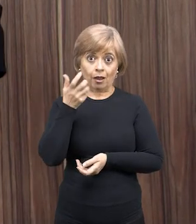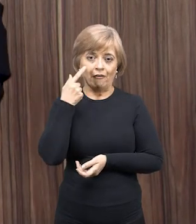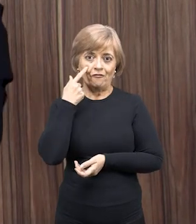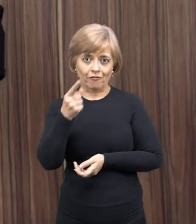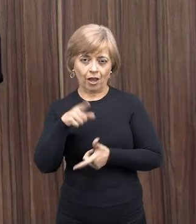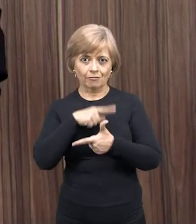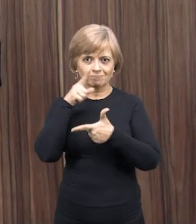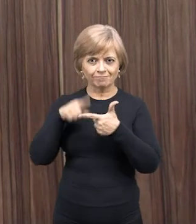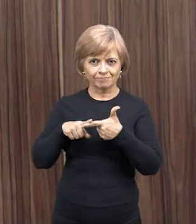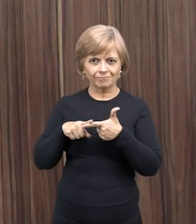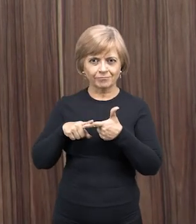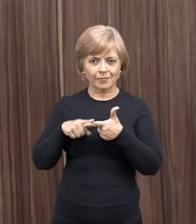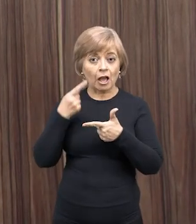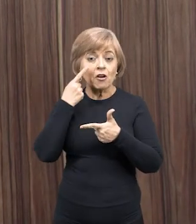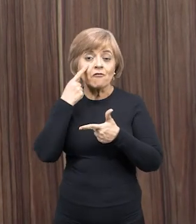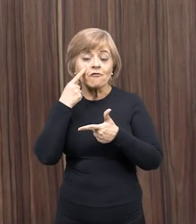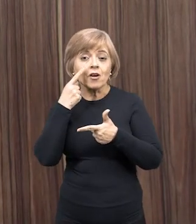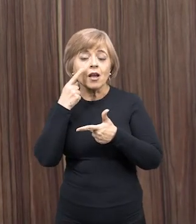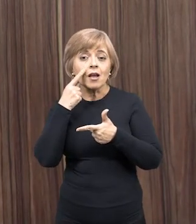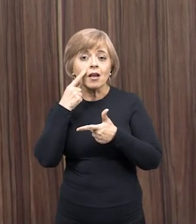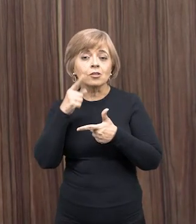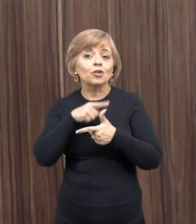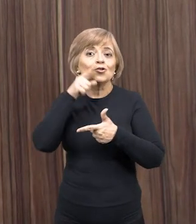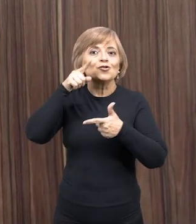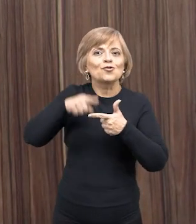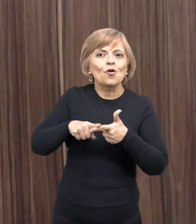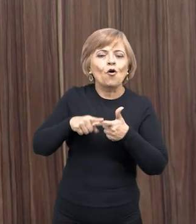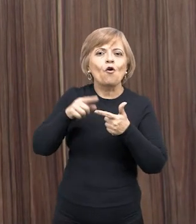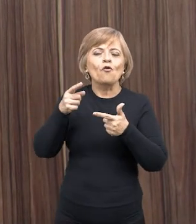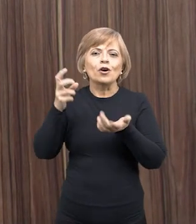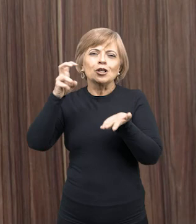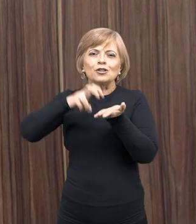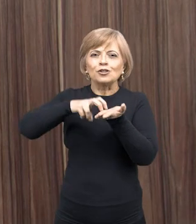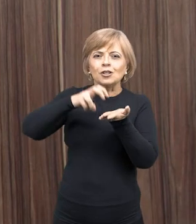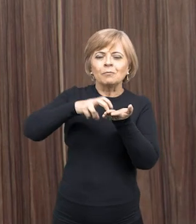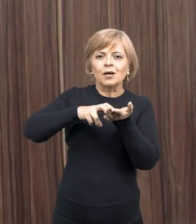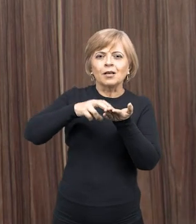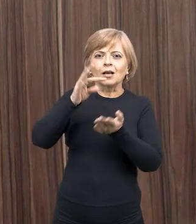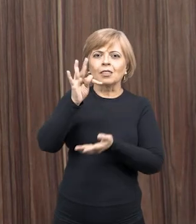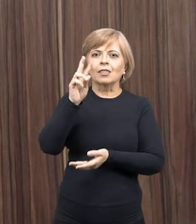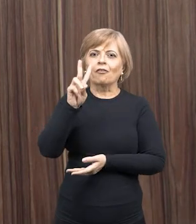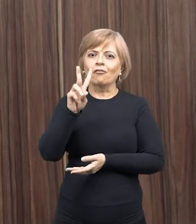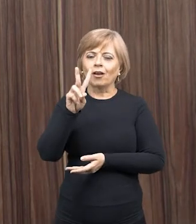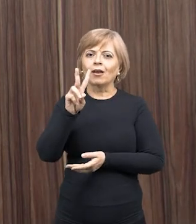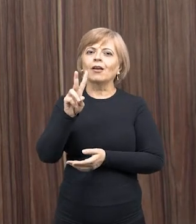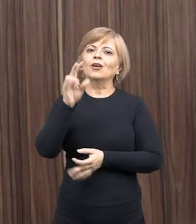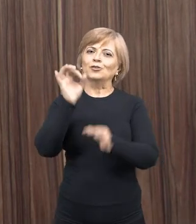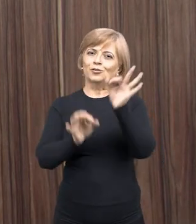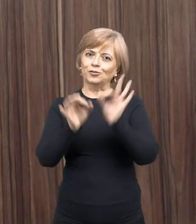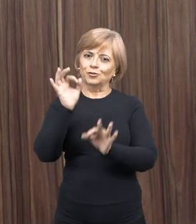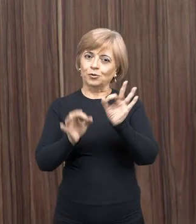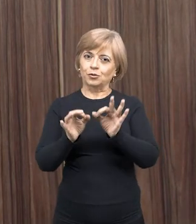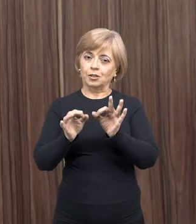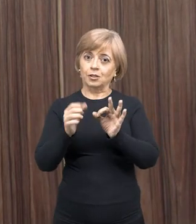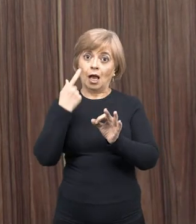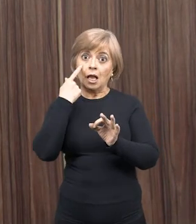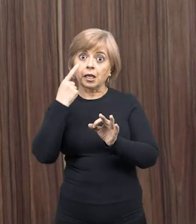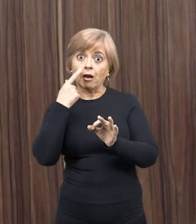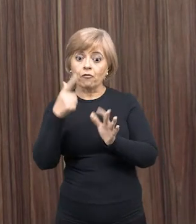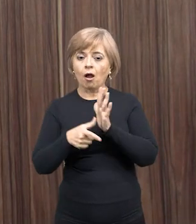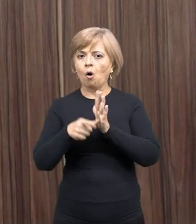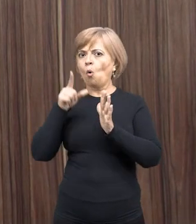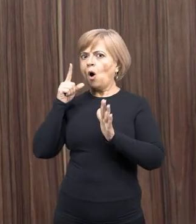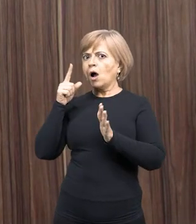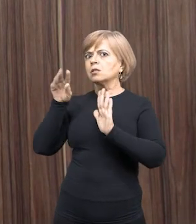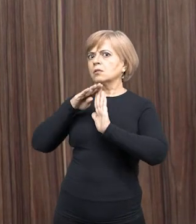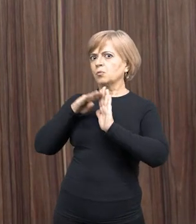esta edição, acompanhe as reprises exibidas pela manhã na TV Justiça. Para rever os programas anteriores, acesse